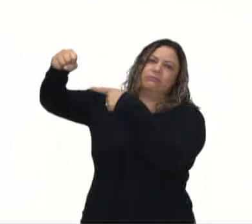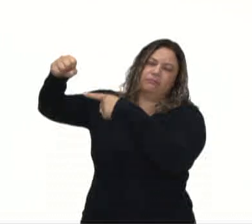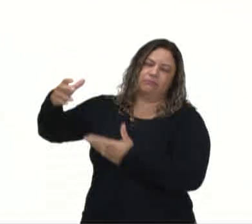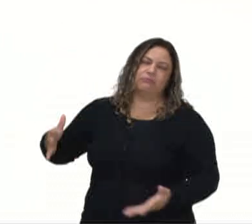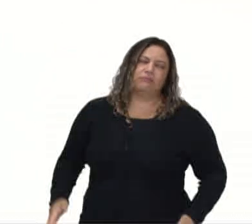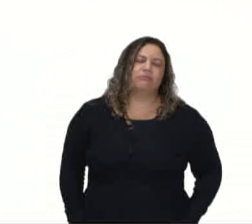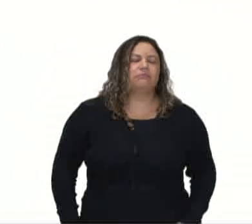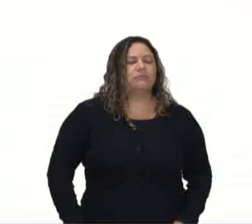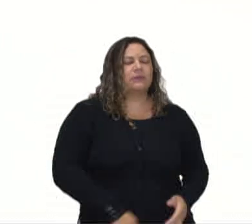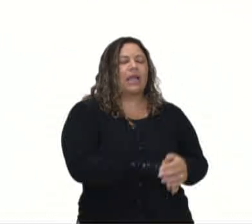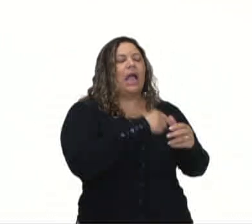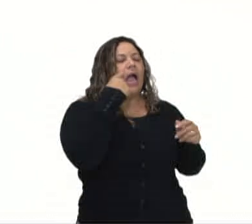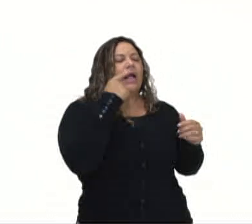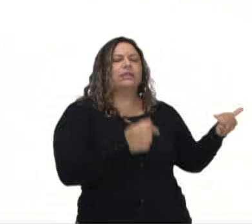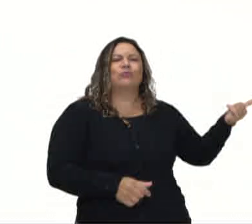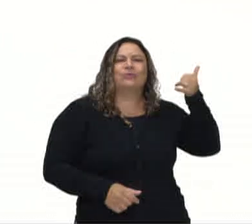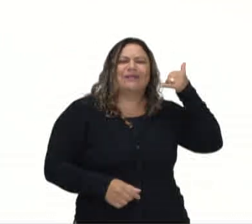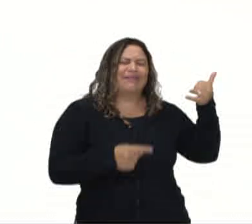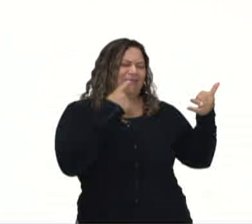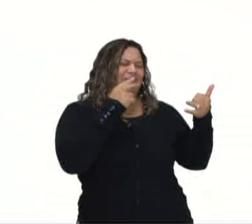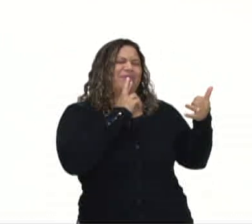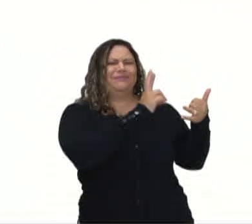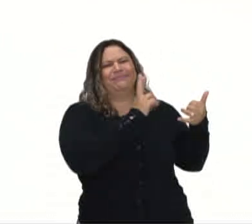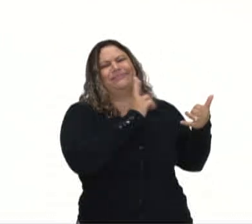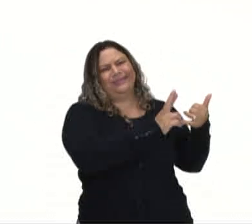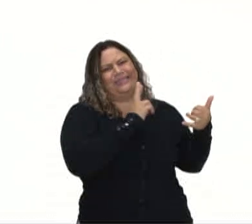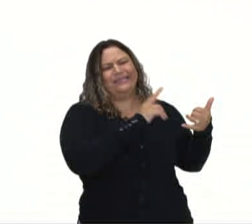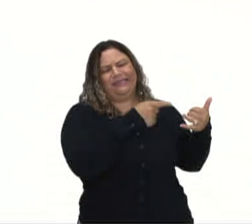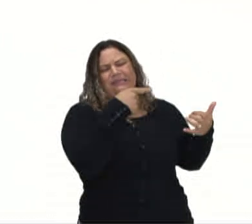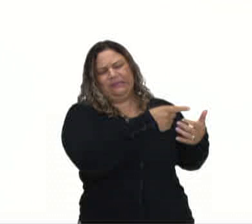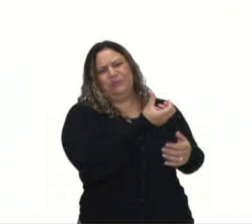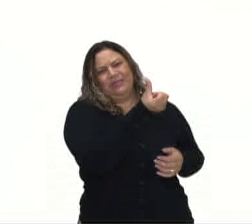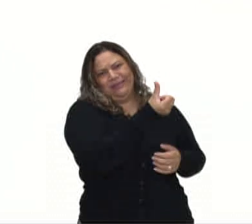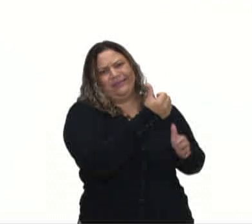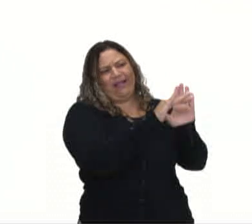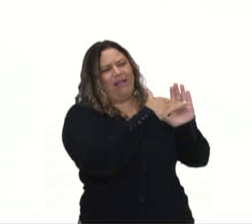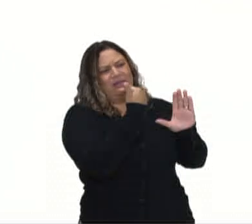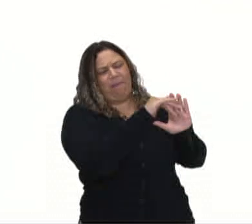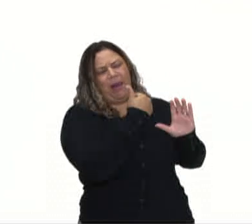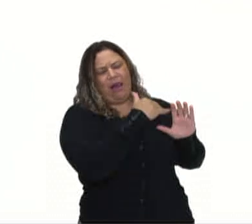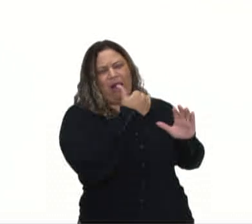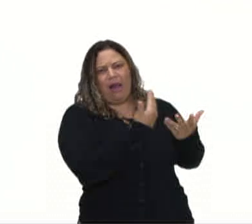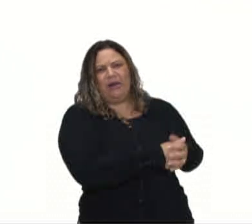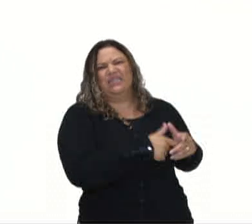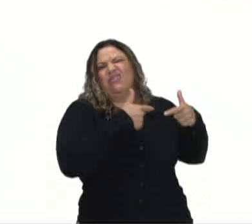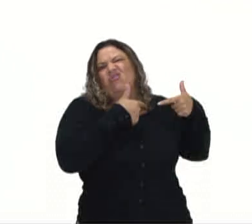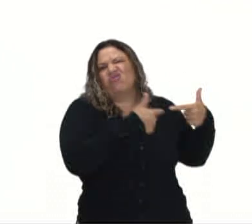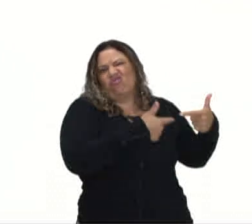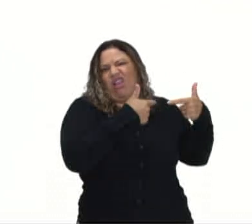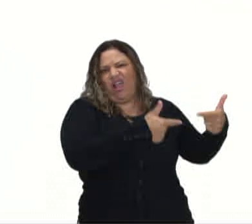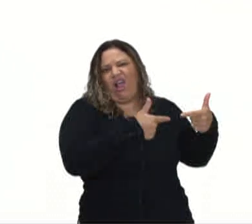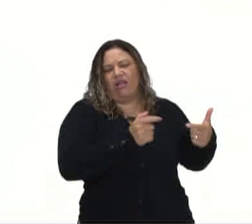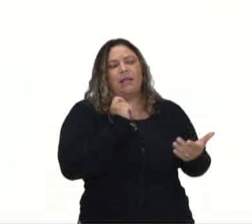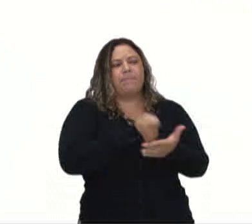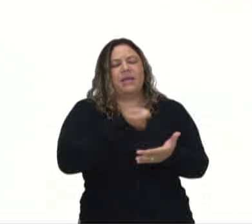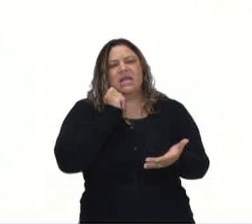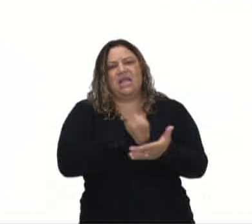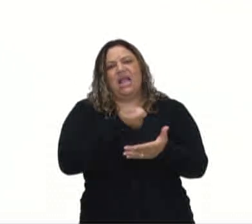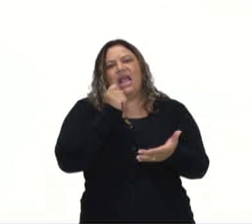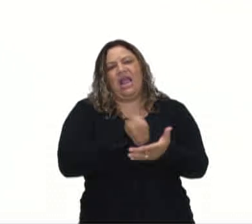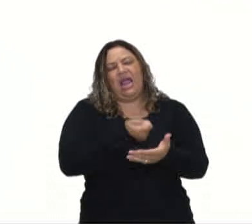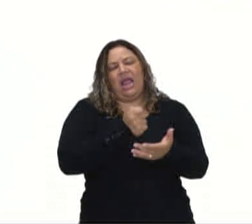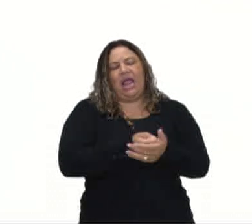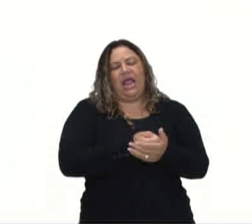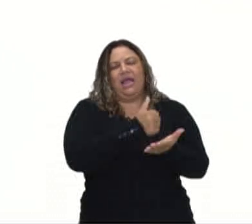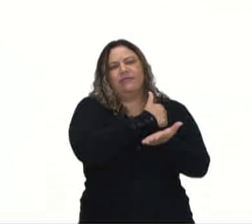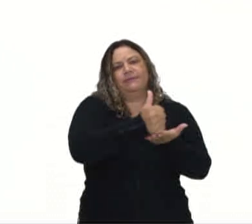recados para serem respondidos na secretária eletrônica. Recados chatos. Contas para pagar que venceram